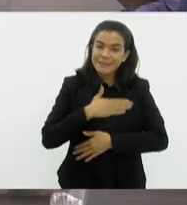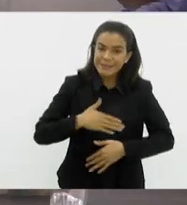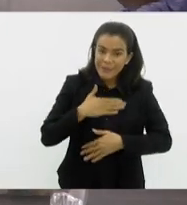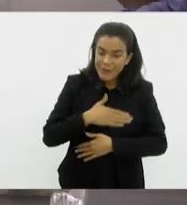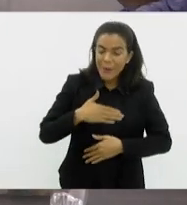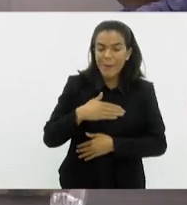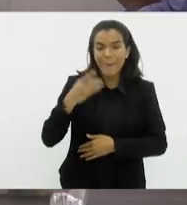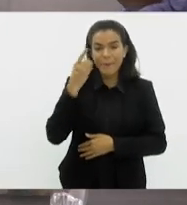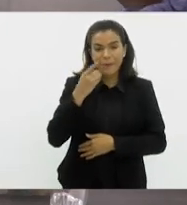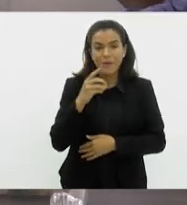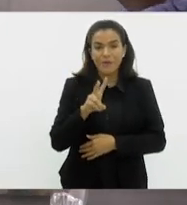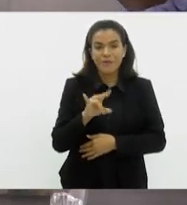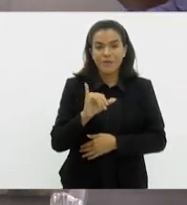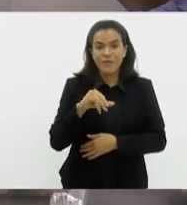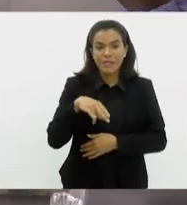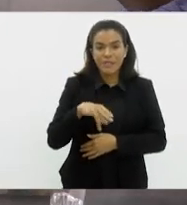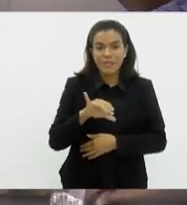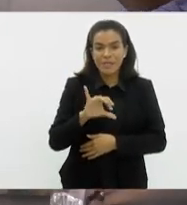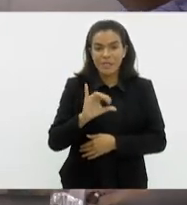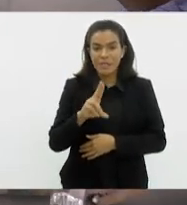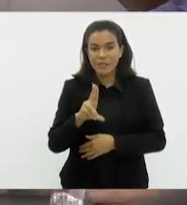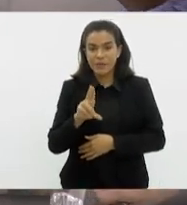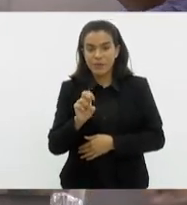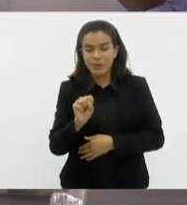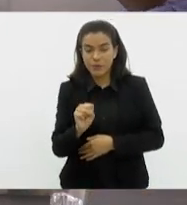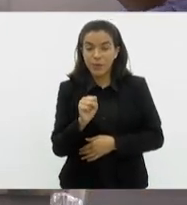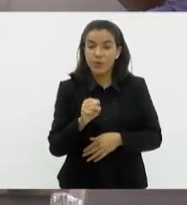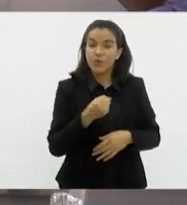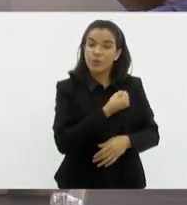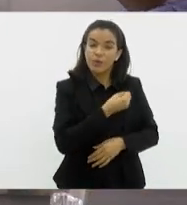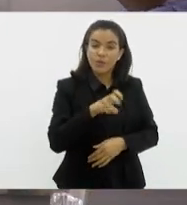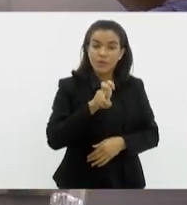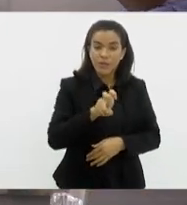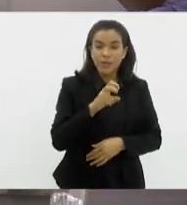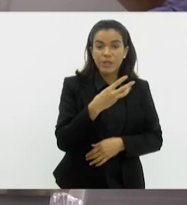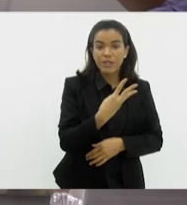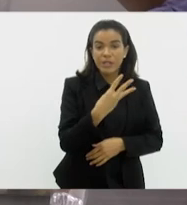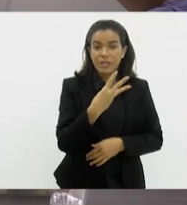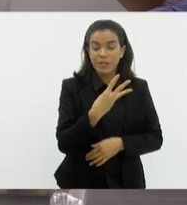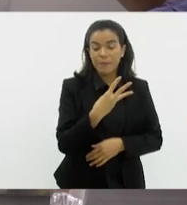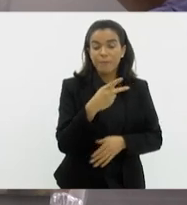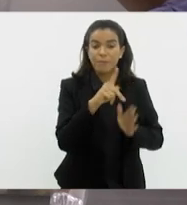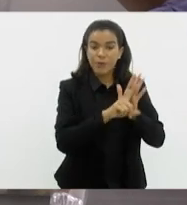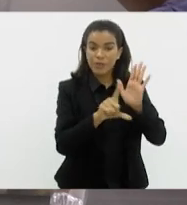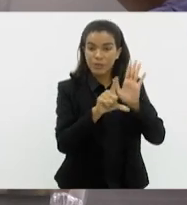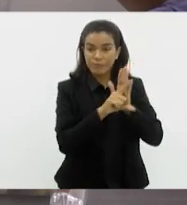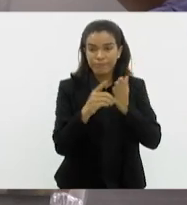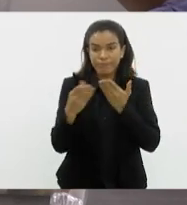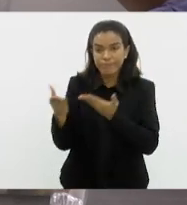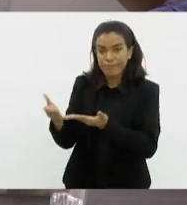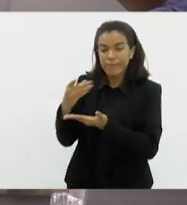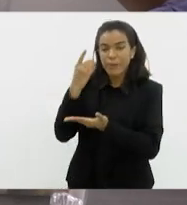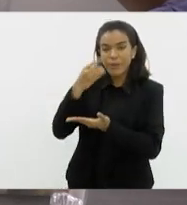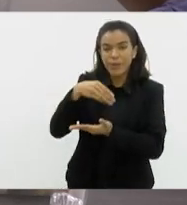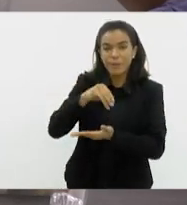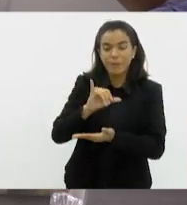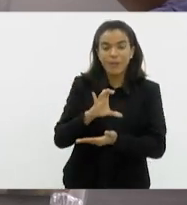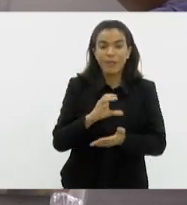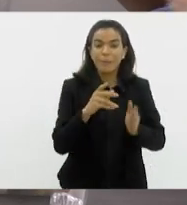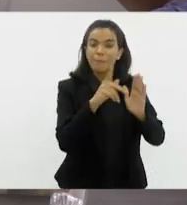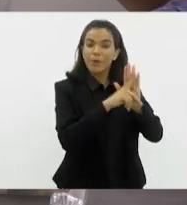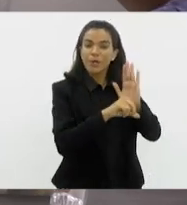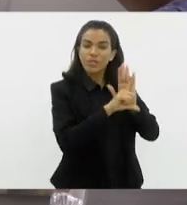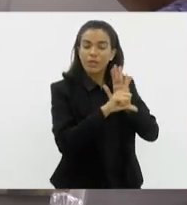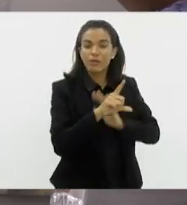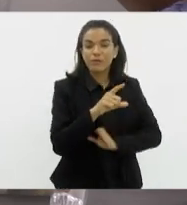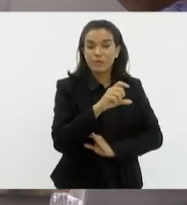Vinícius Cozzolino. Passemos, então, ao item 5 da pauta, ao PL 30... Projeto com vista, então, ao gabinete do deputado Carlos Mink. Projeto